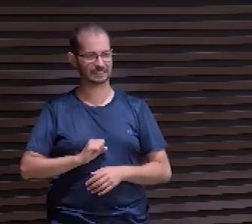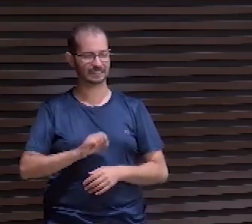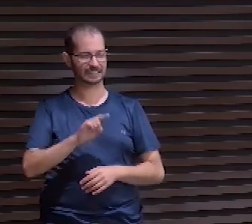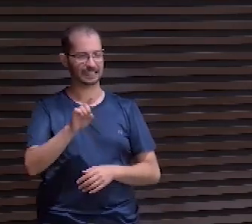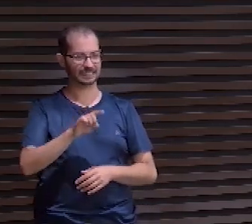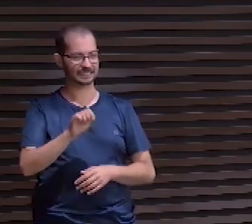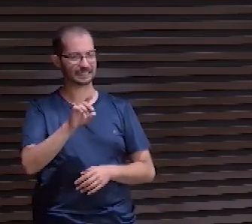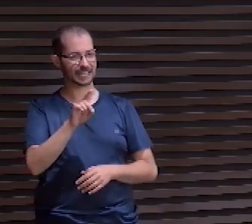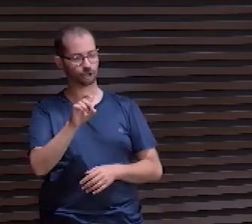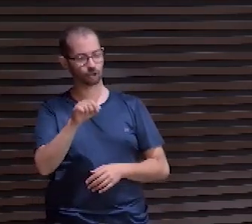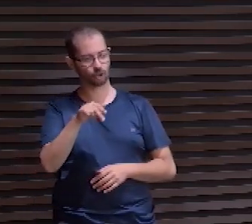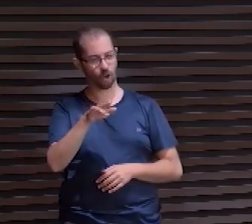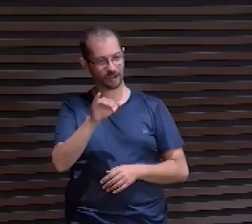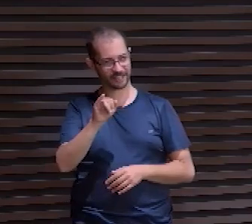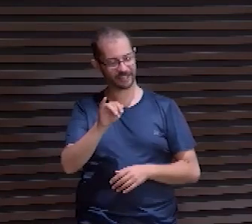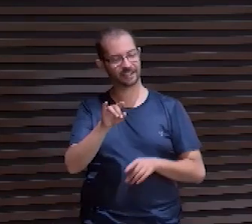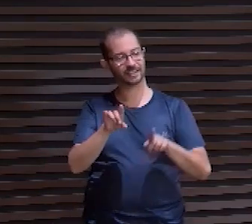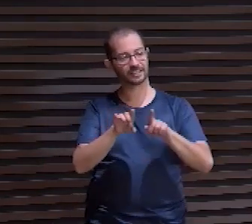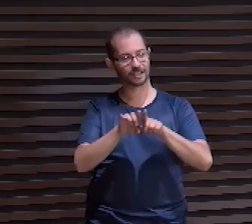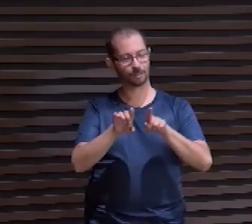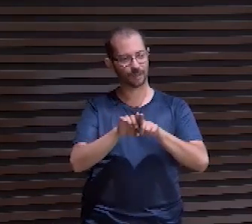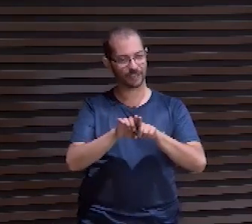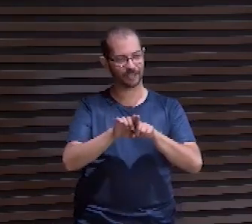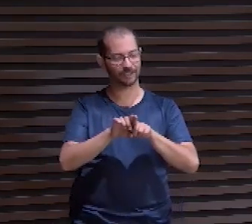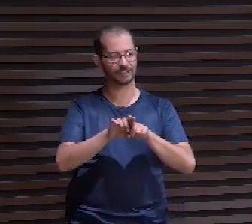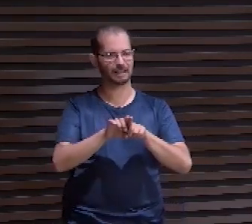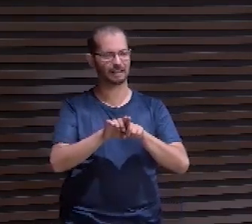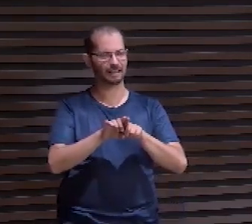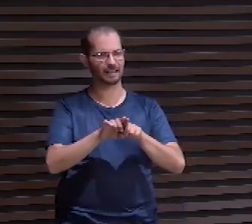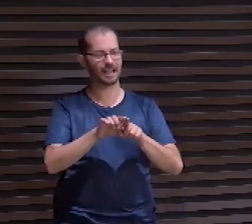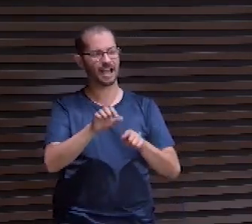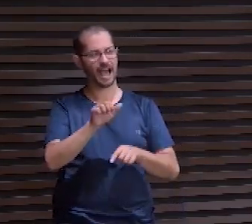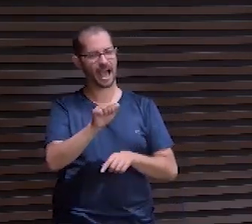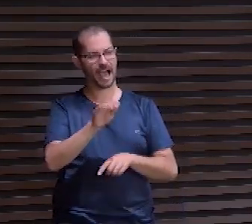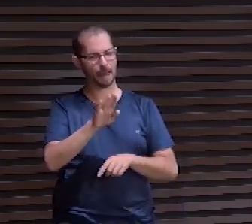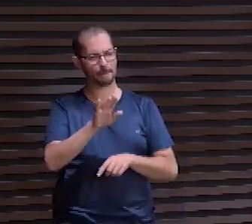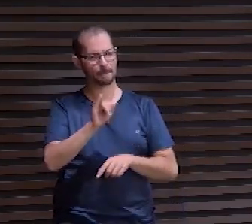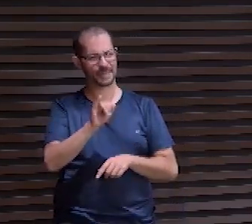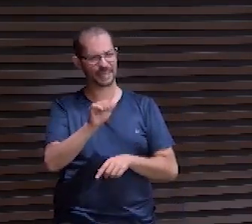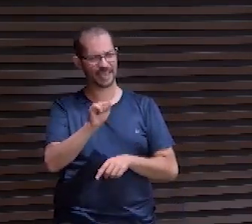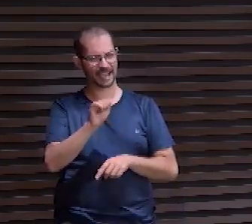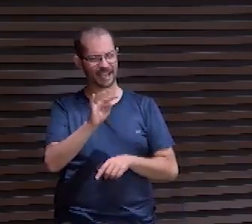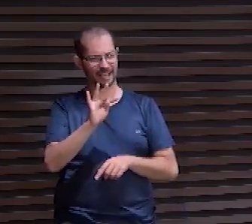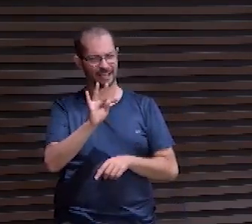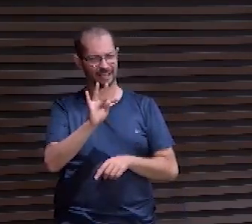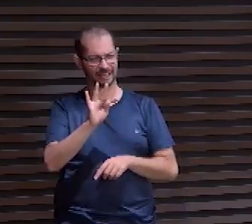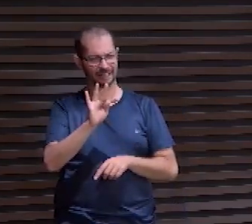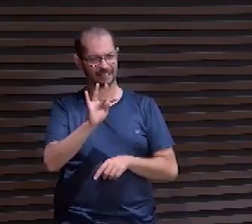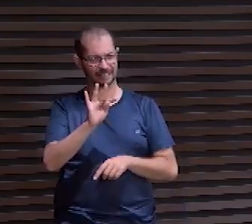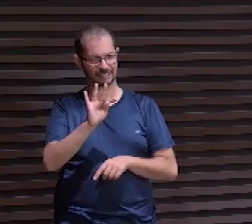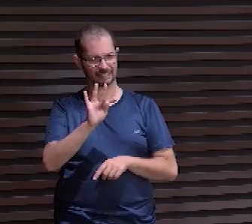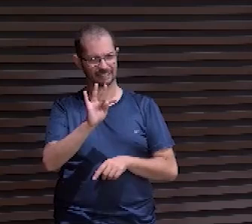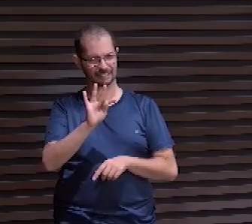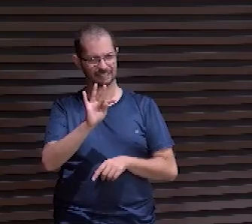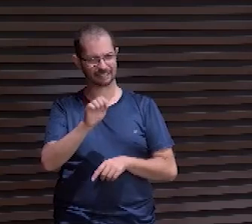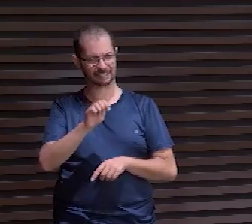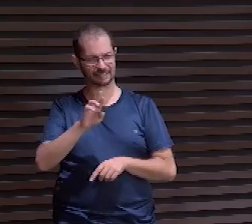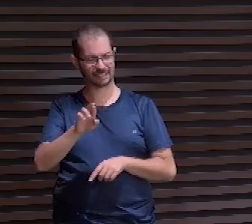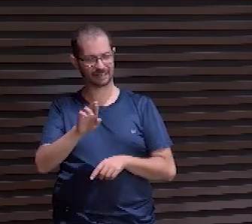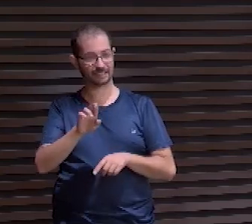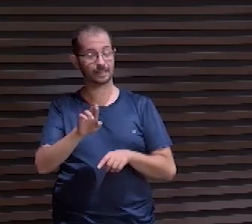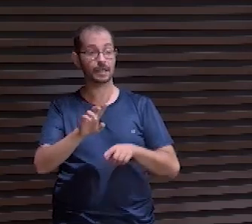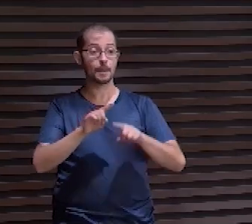um sumo sacerdote. Abiatar foi um sumo sacerdote. Mas só Jesus é o